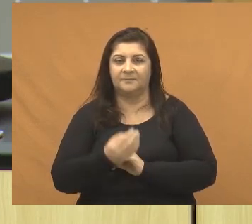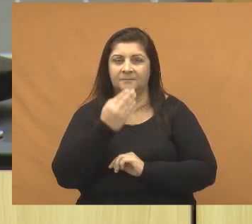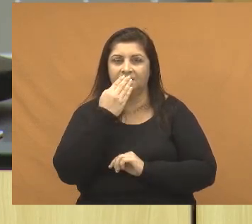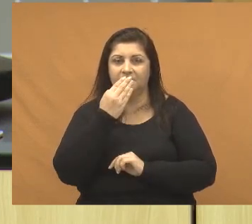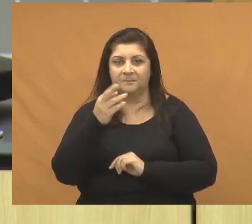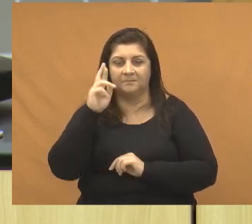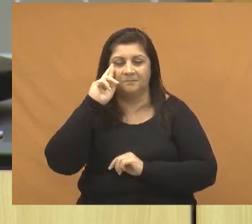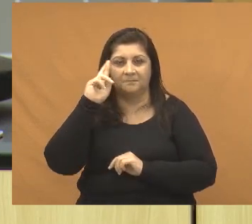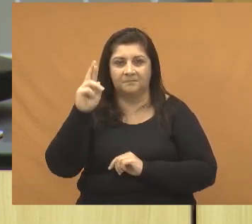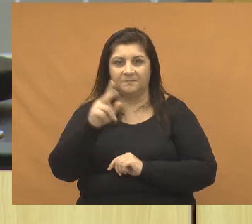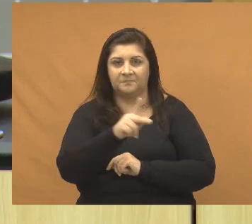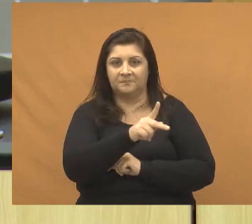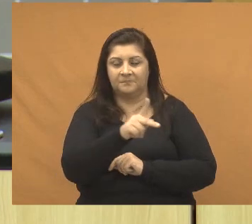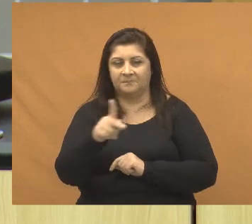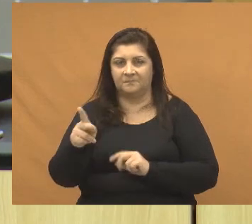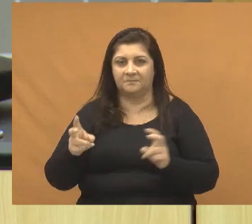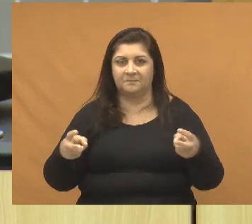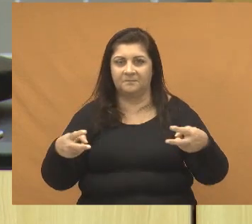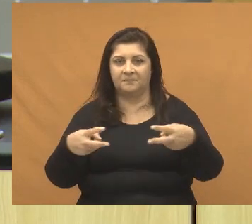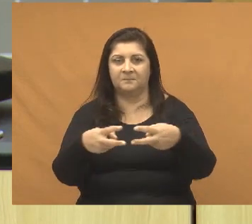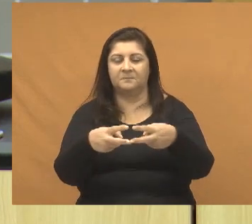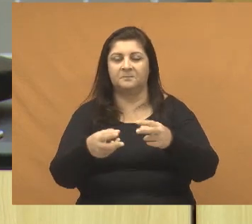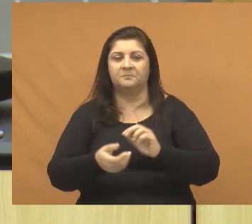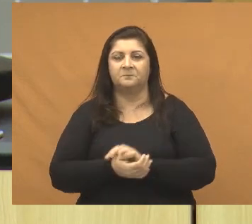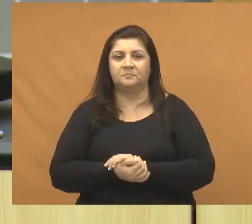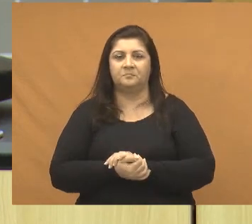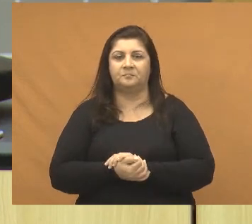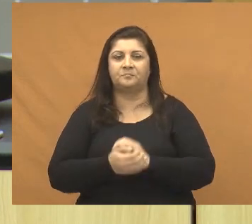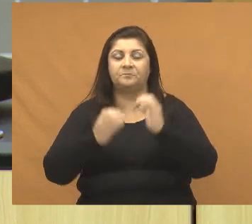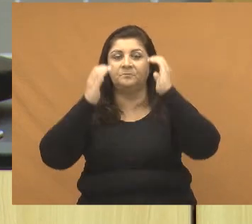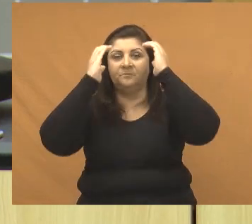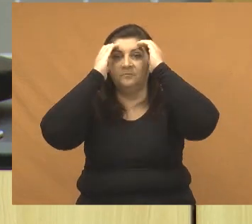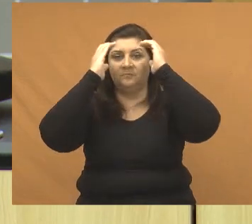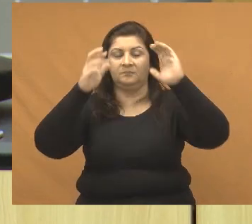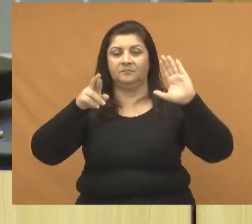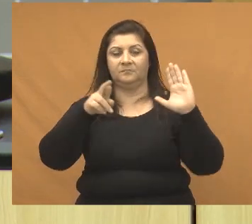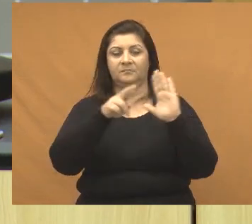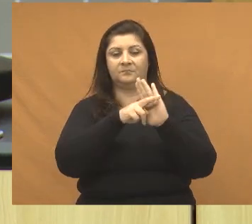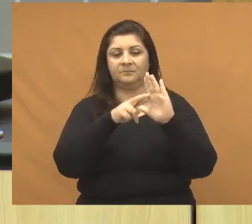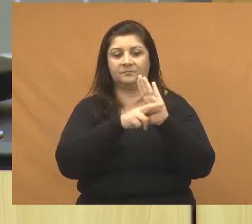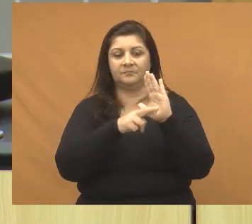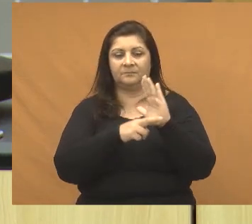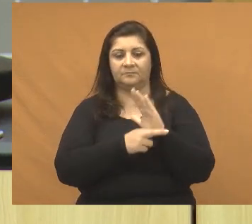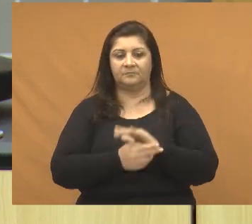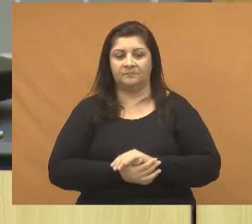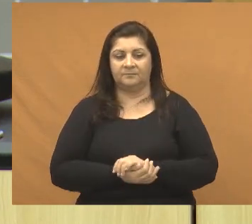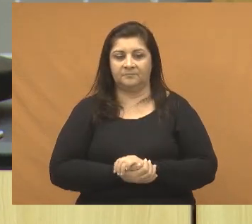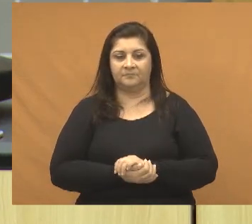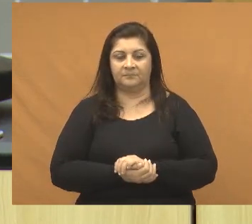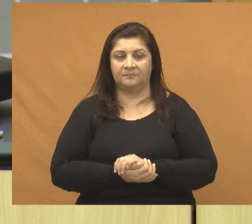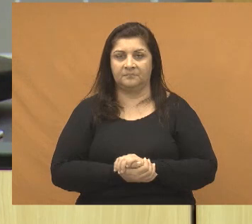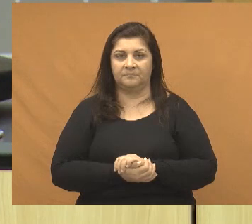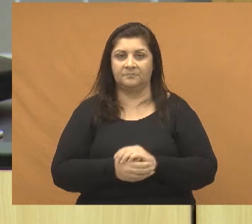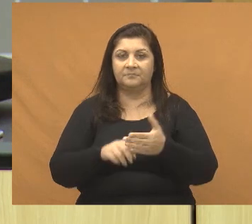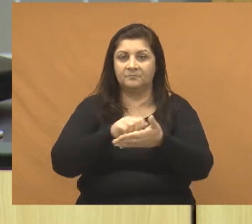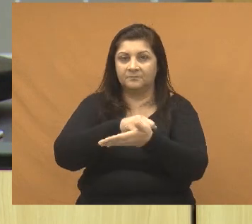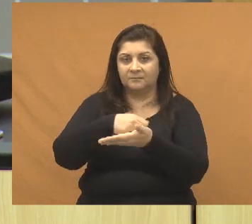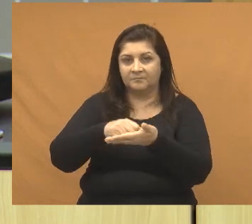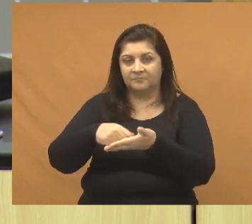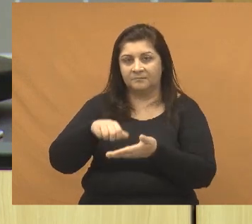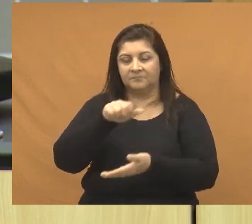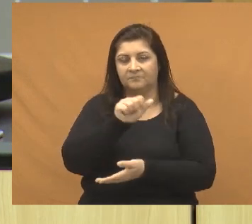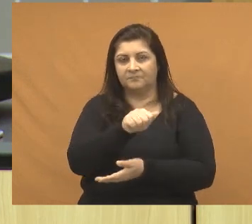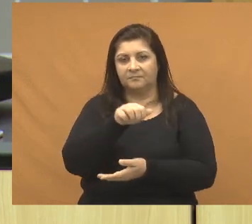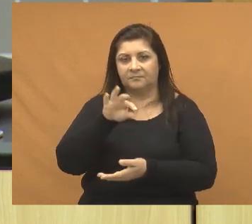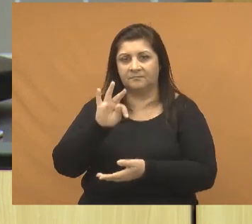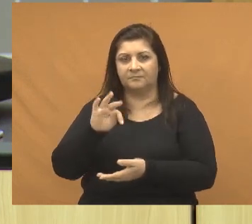Requeremos ao excelentíssimo senhor presidente dessa casa, cumpridas as formalidades regimentais, seja constado em